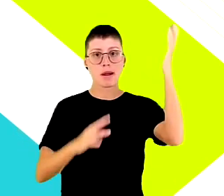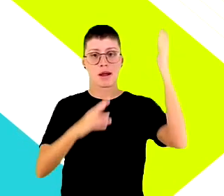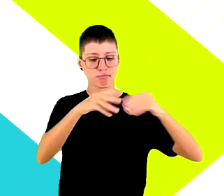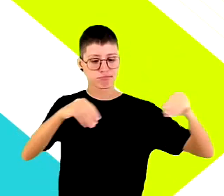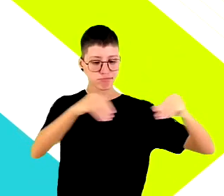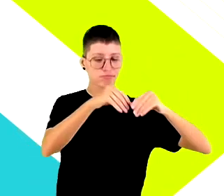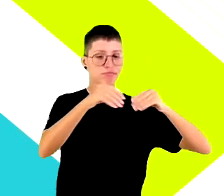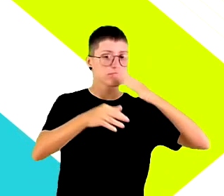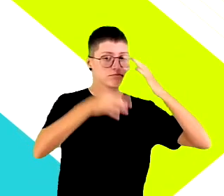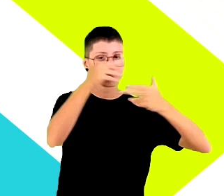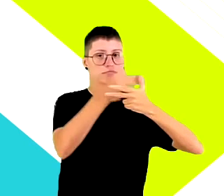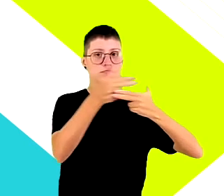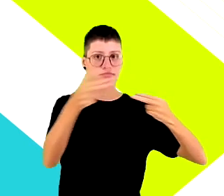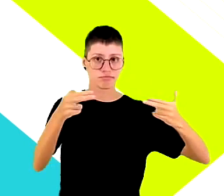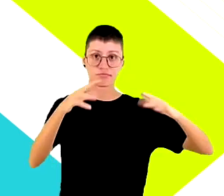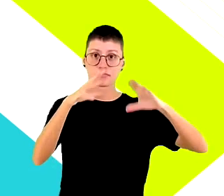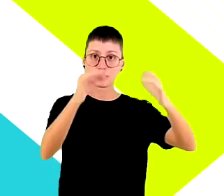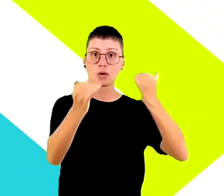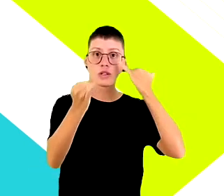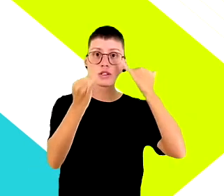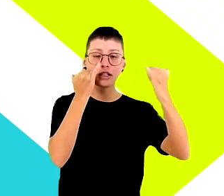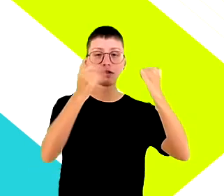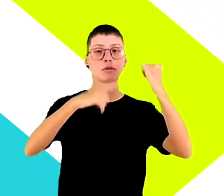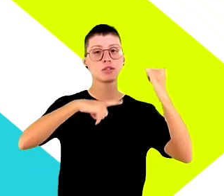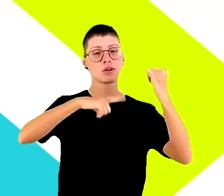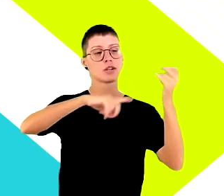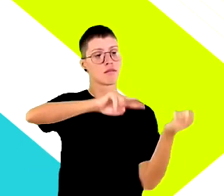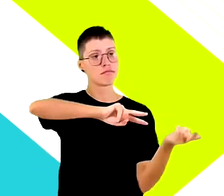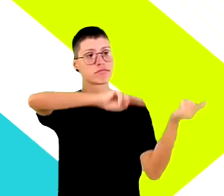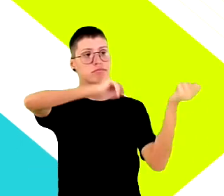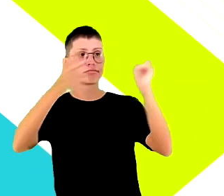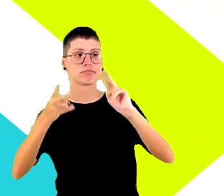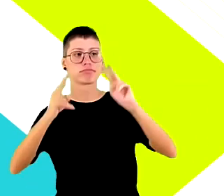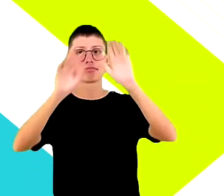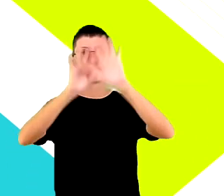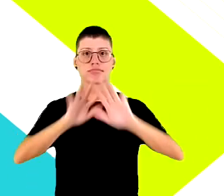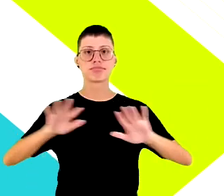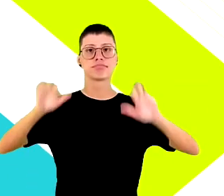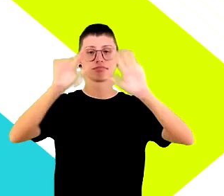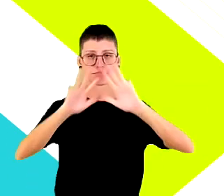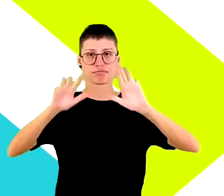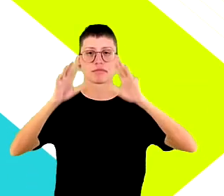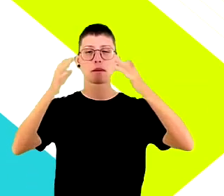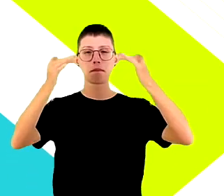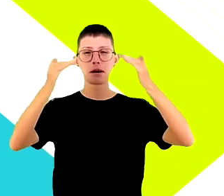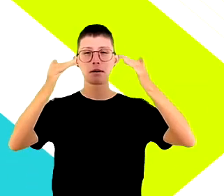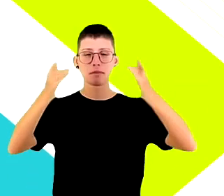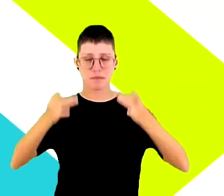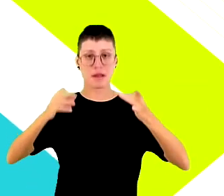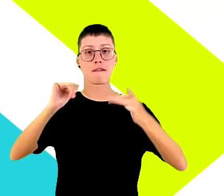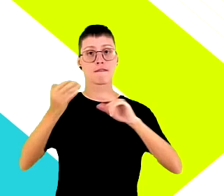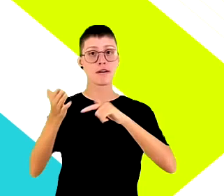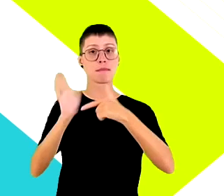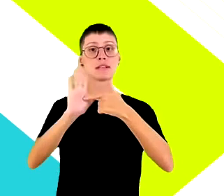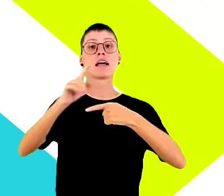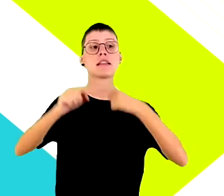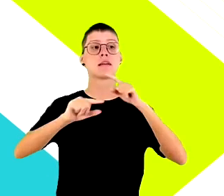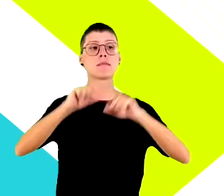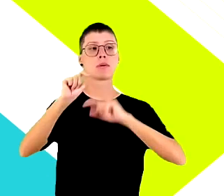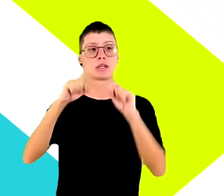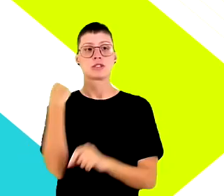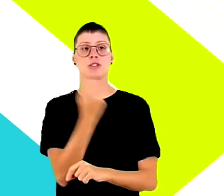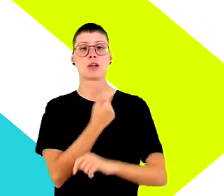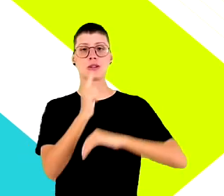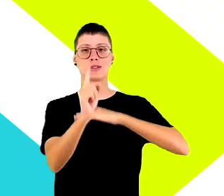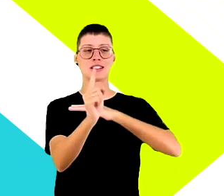essas informações passam por uma nuvem, por uma inteligência de modelagem agronômica e são apresentadas depois para os nossos clientes, seja